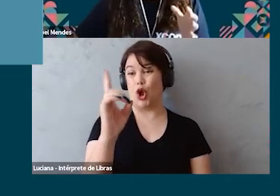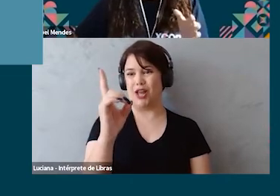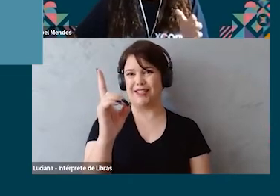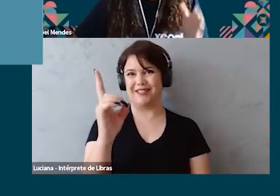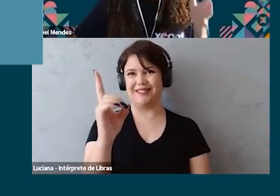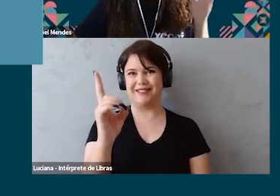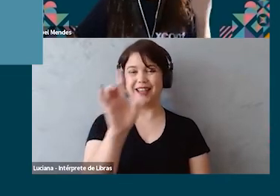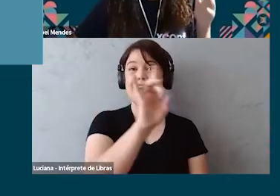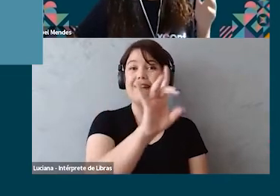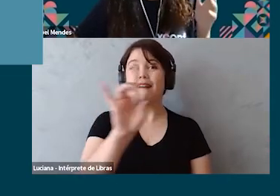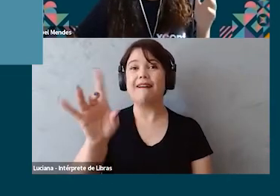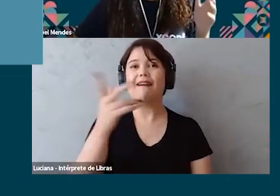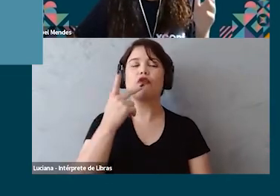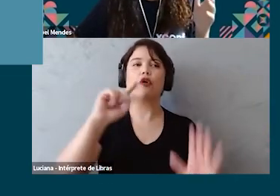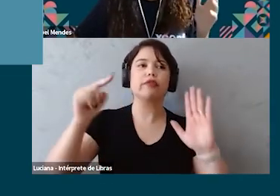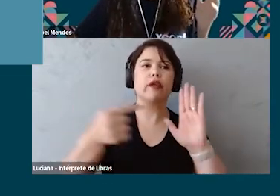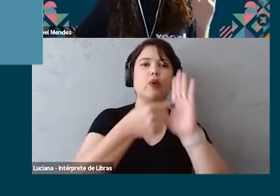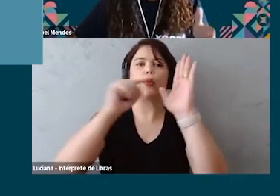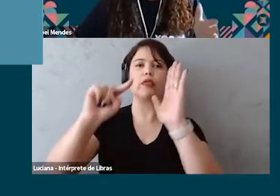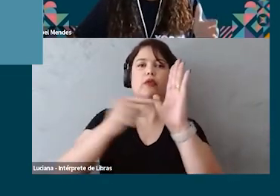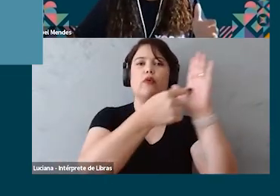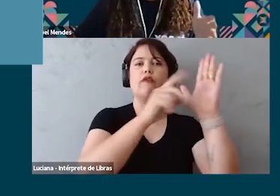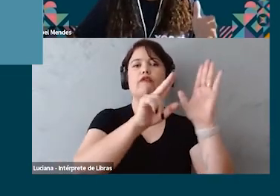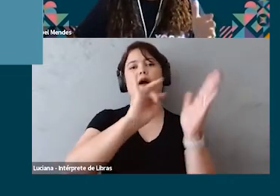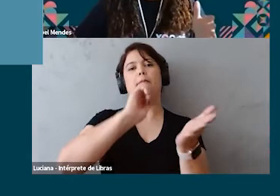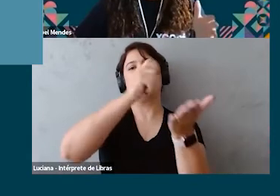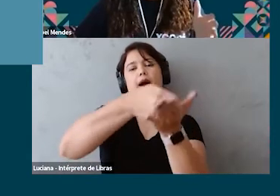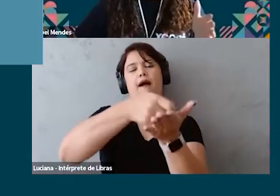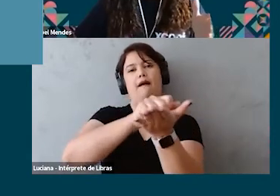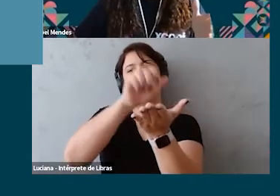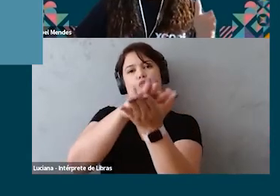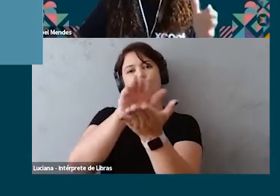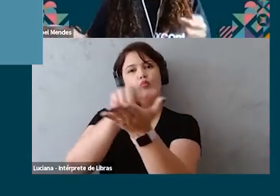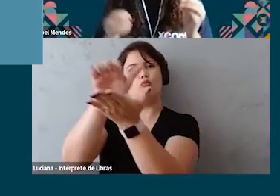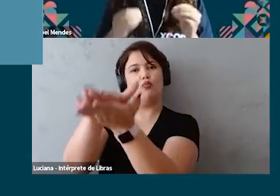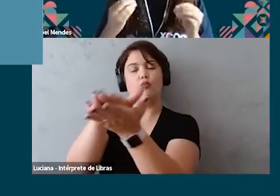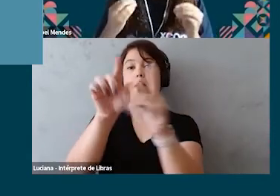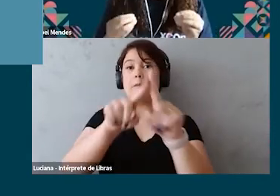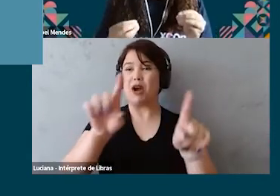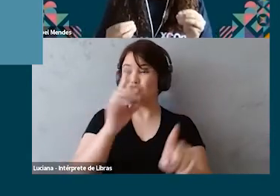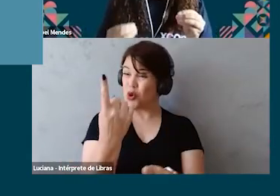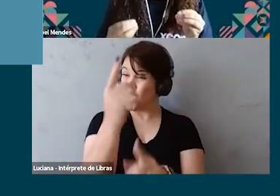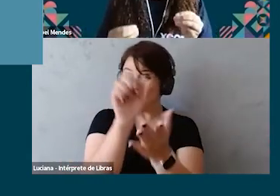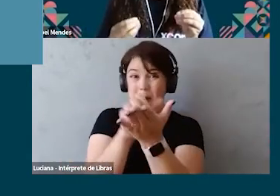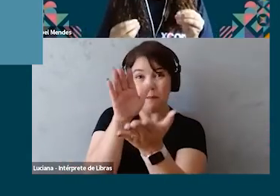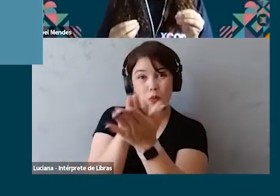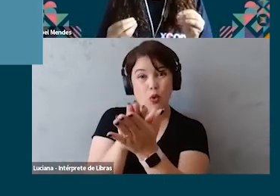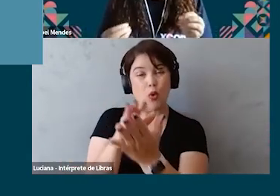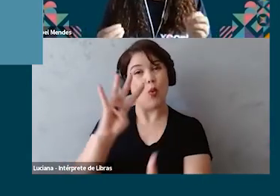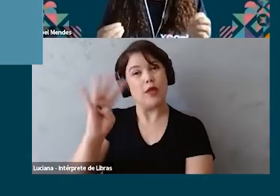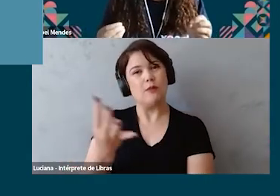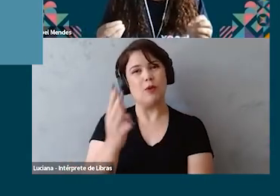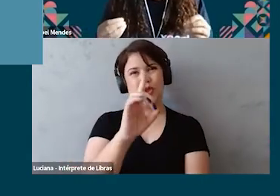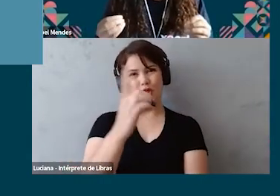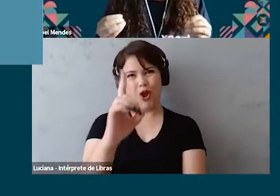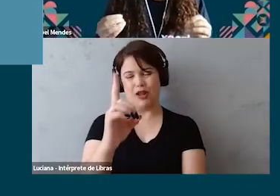4.000 dólares por violação. Então, cada vez que ele for denunciado, ele vai ter essa multa. Só que ele não tem só essa multa de